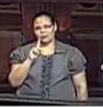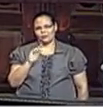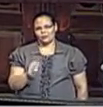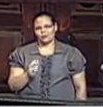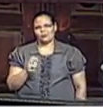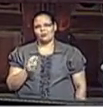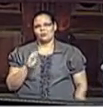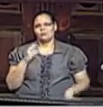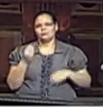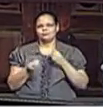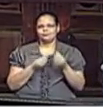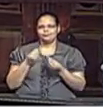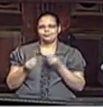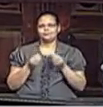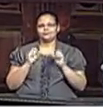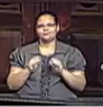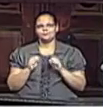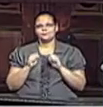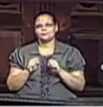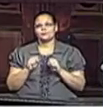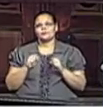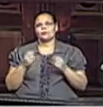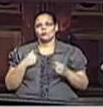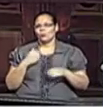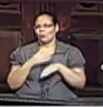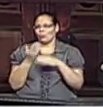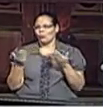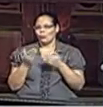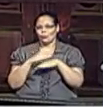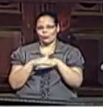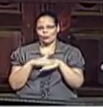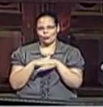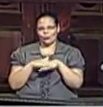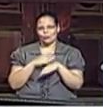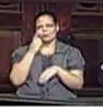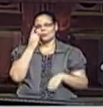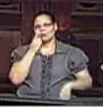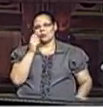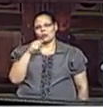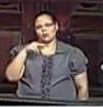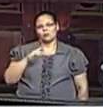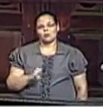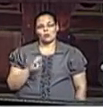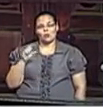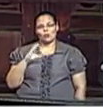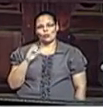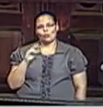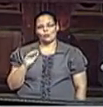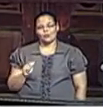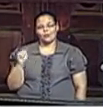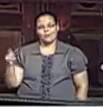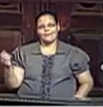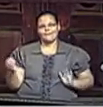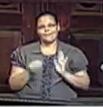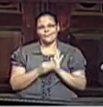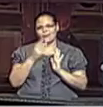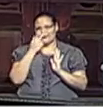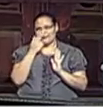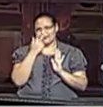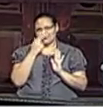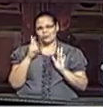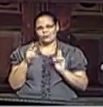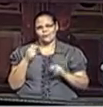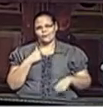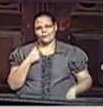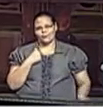ela pode se dar. Eu hoje conversei com o deputado André Correia, que apresentou uma emenda muito parecida com a minha,